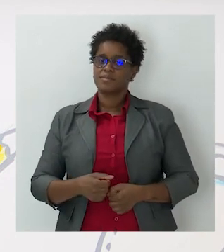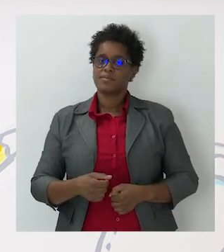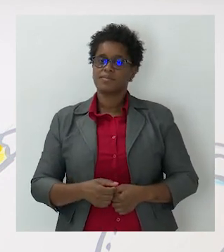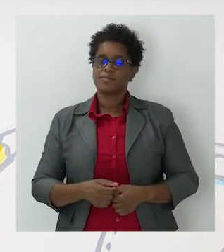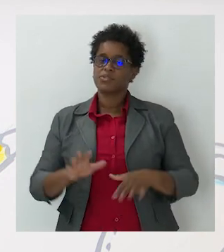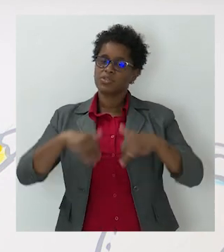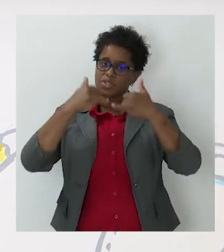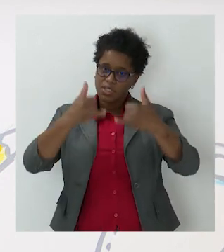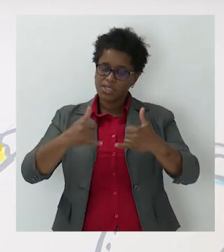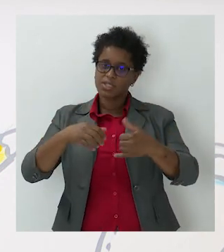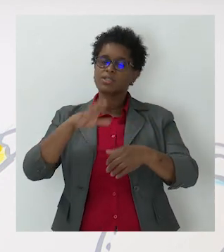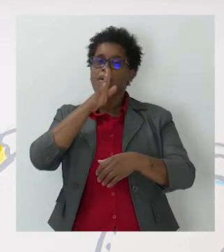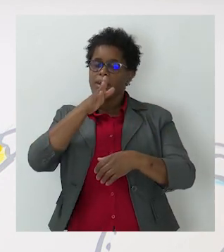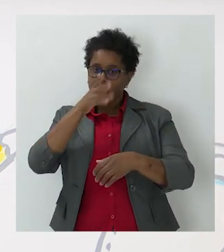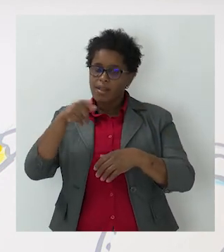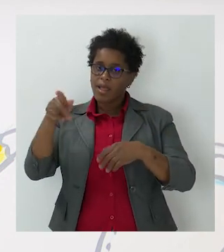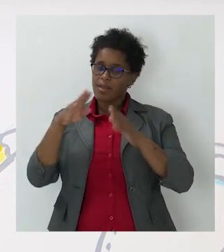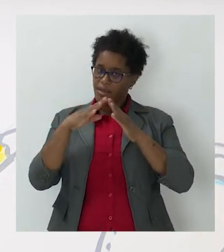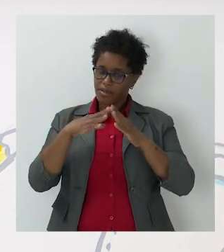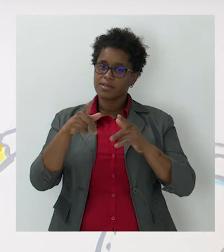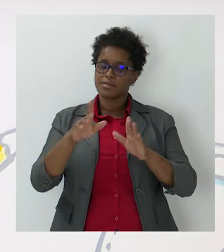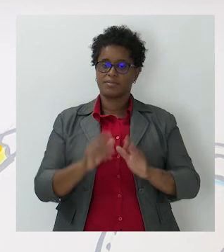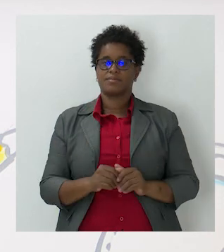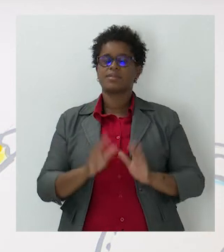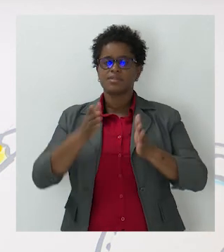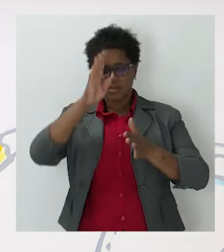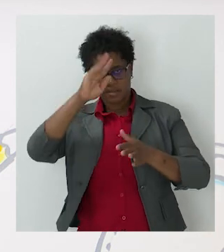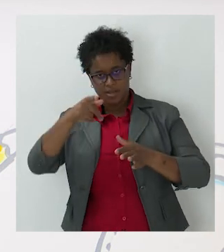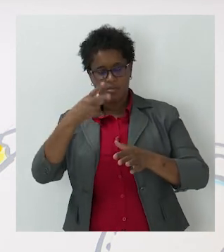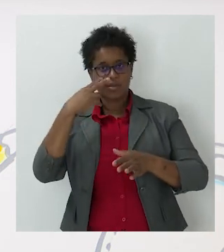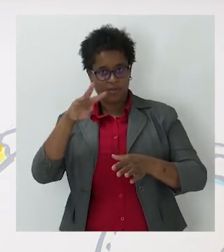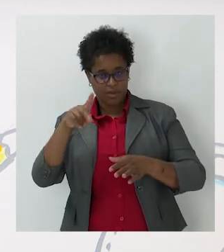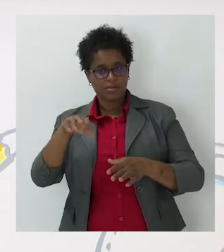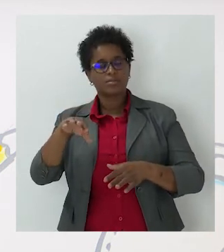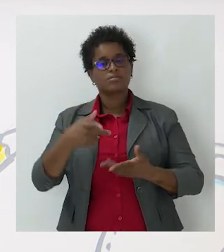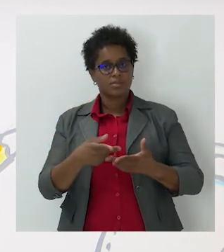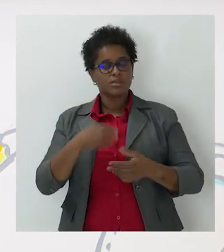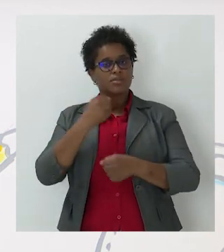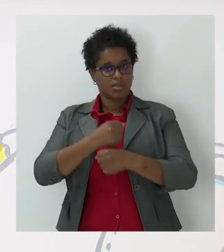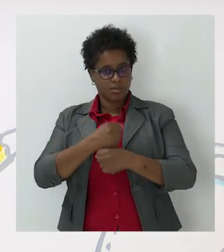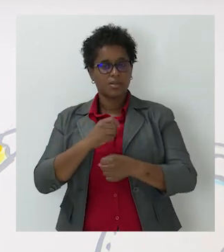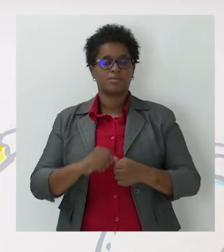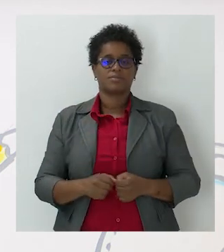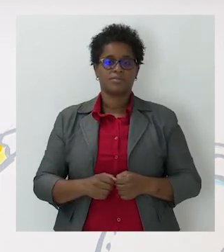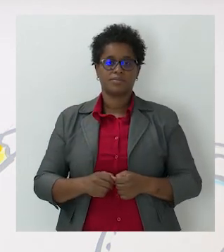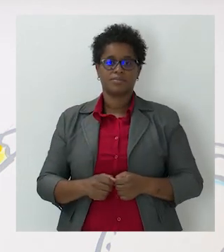as seguintes práticas. Como já sabem, verificação de exercícios. Tá